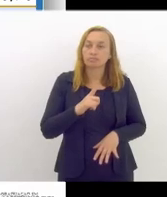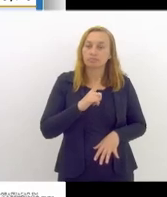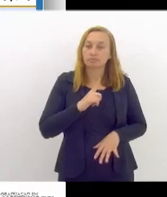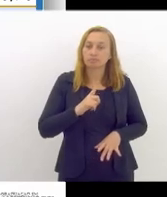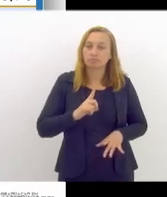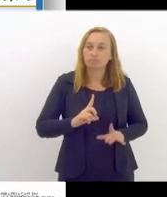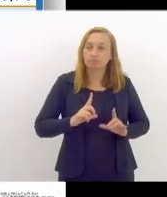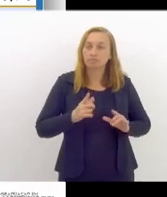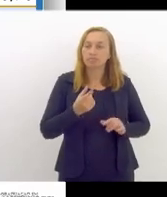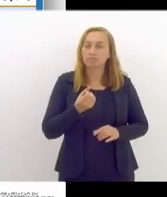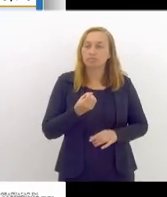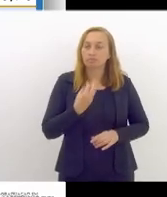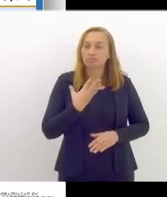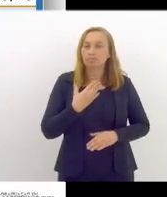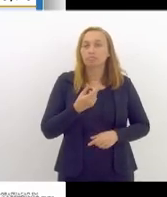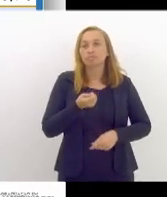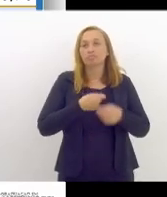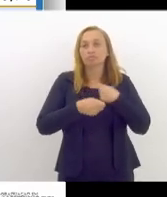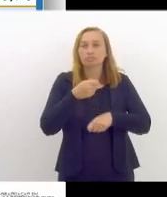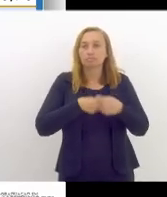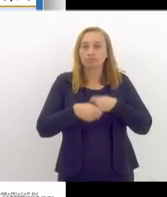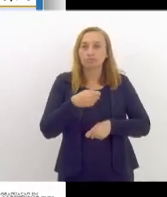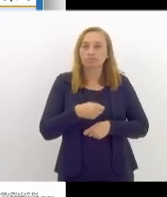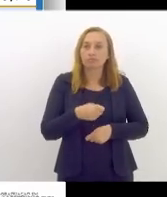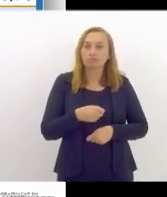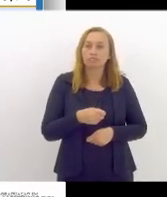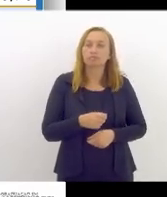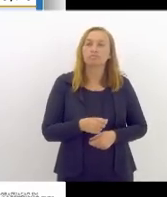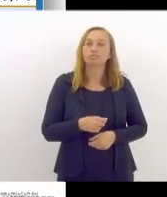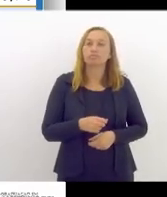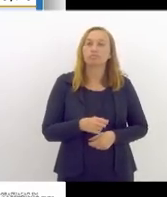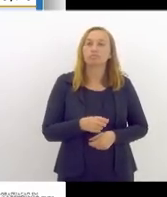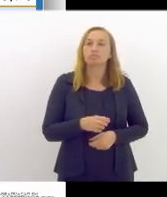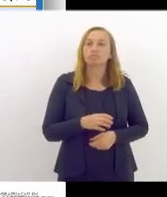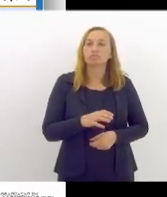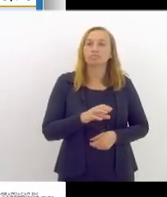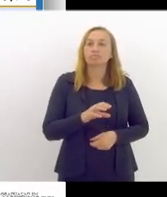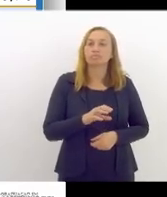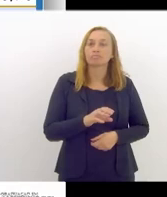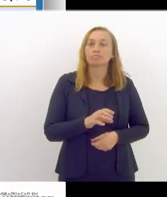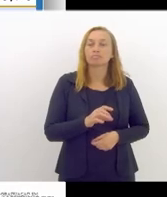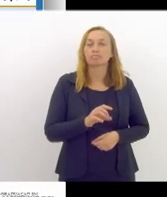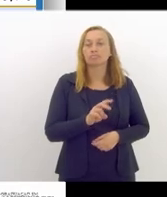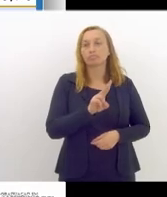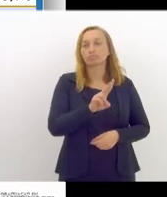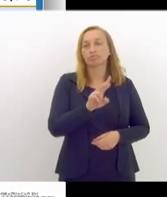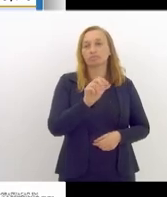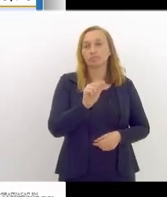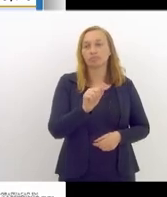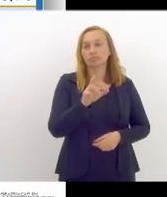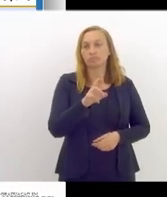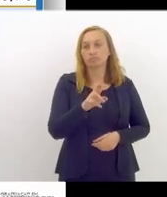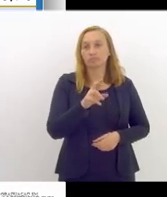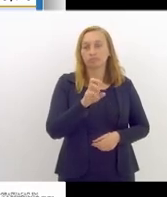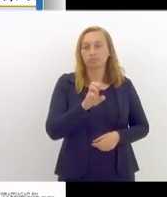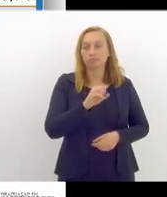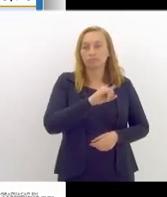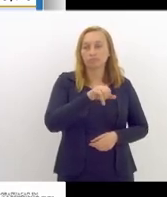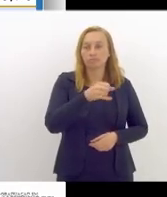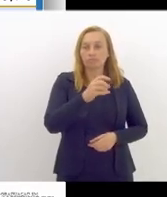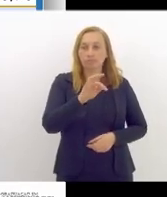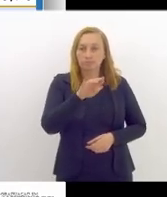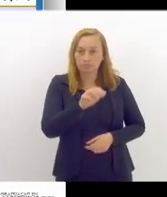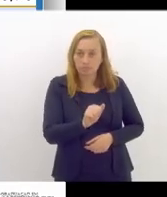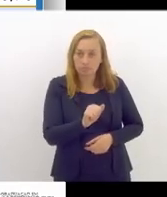ativação Econômica né seria comece aqui Botei só de teus 10 mas nós temos os 56 setores então Comércio